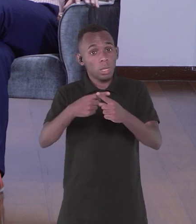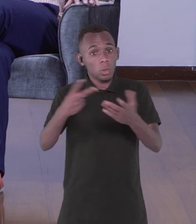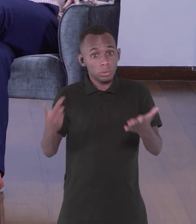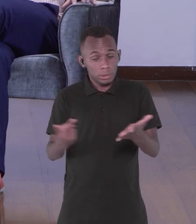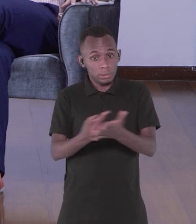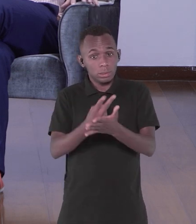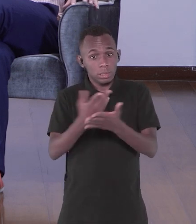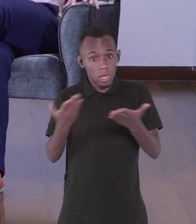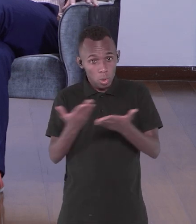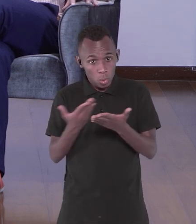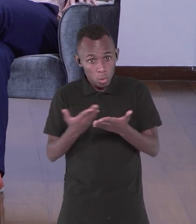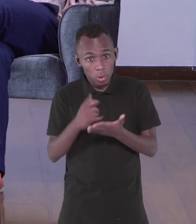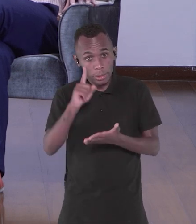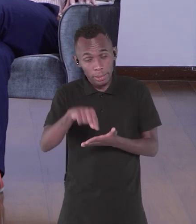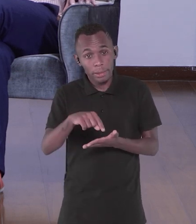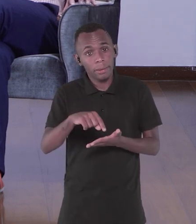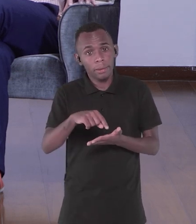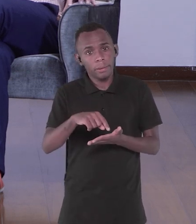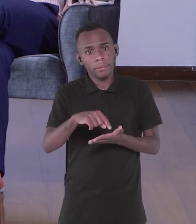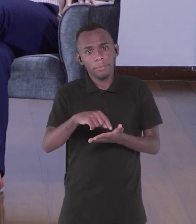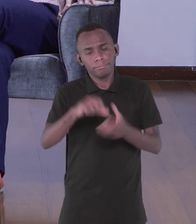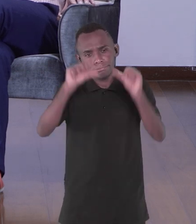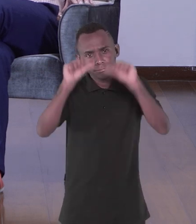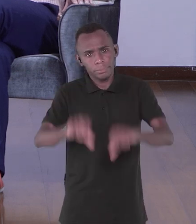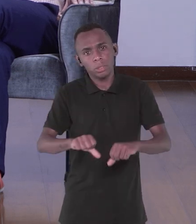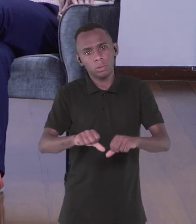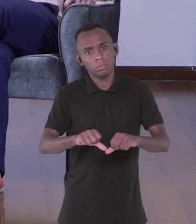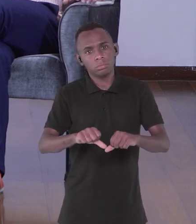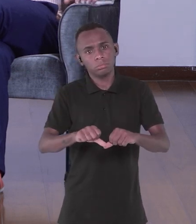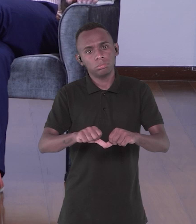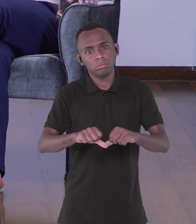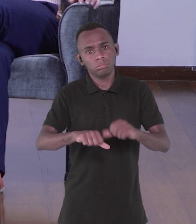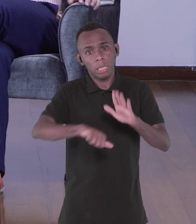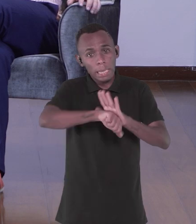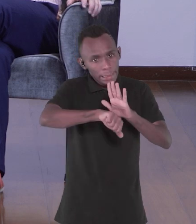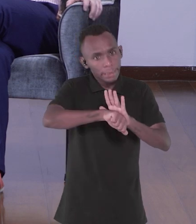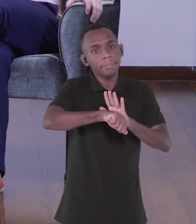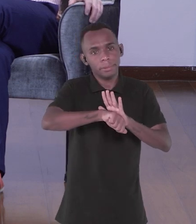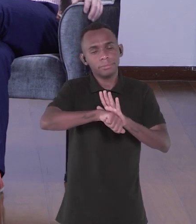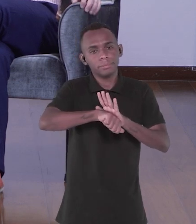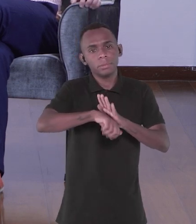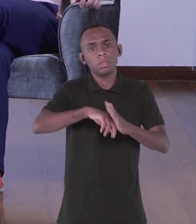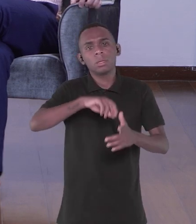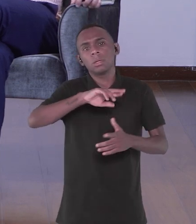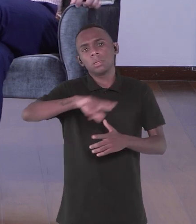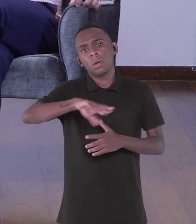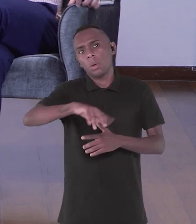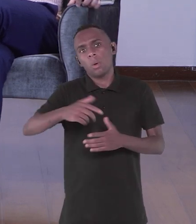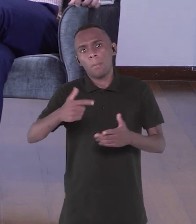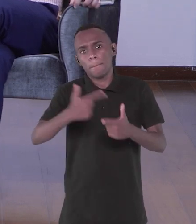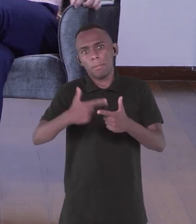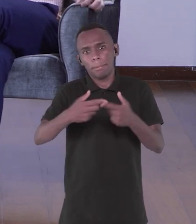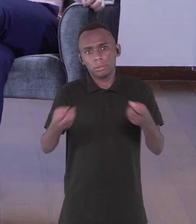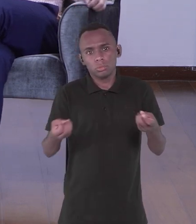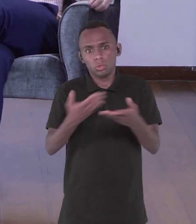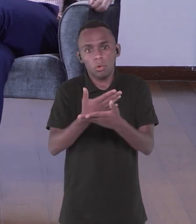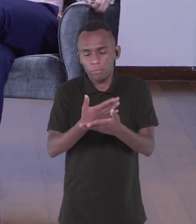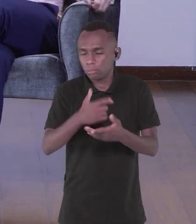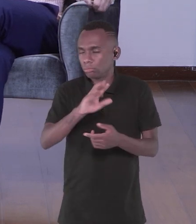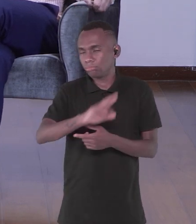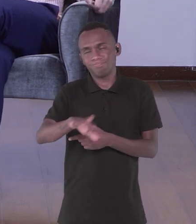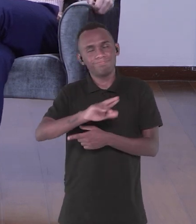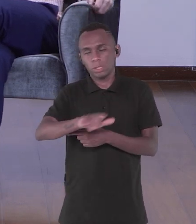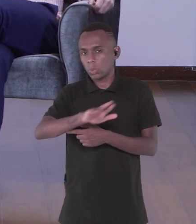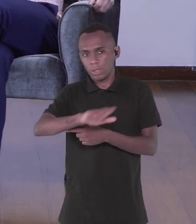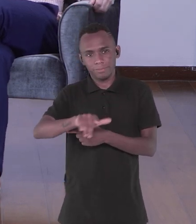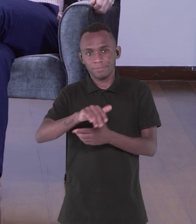acontecendo é absolutamente criminoso. Mas não é um problema novo. Não é um problema